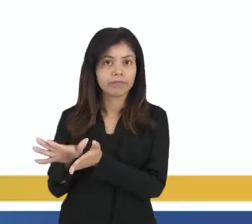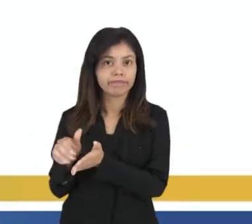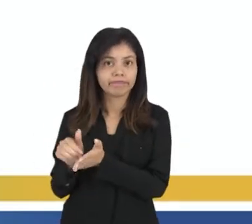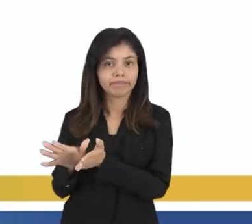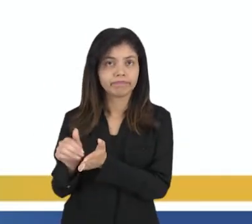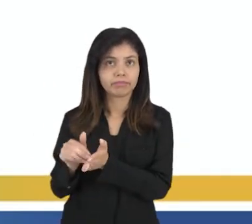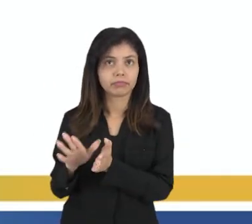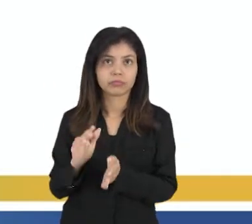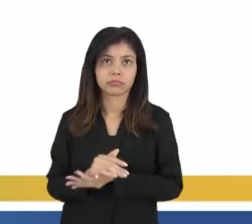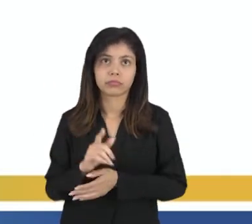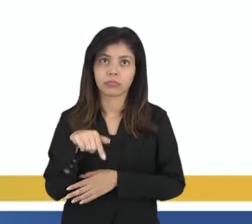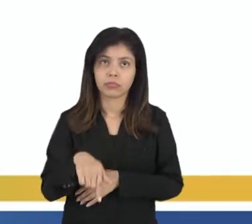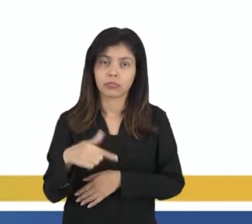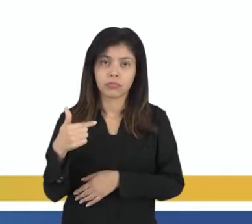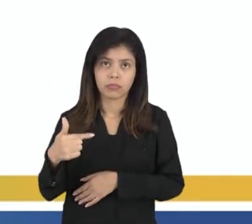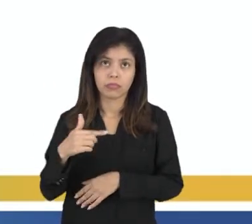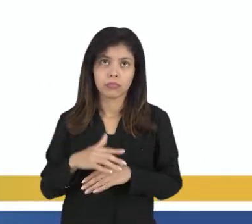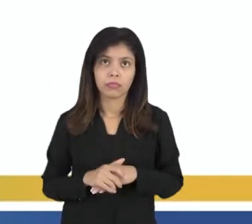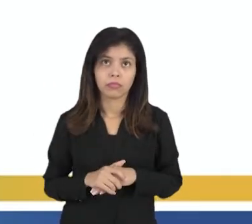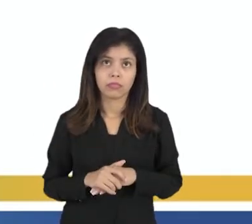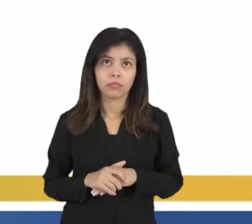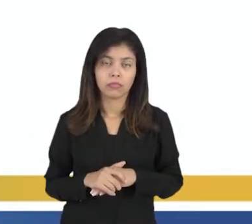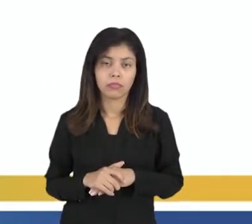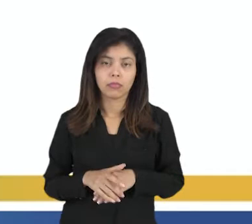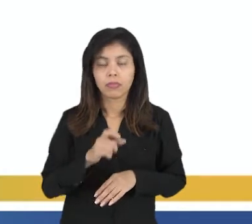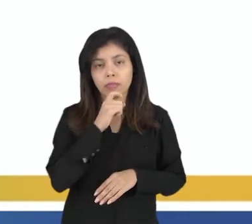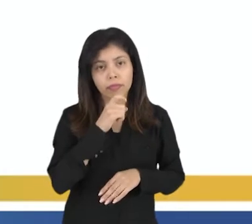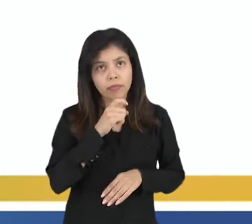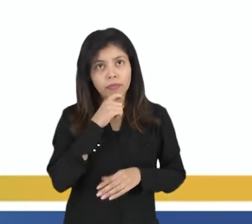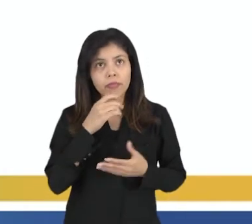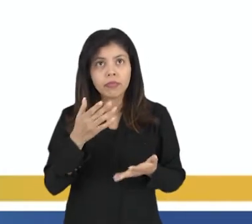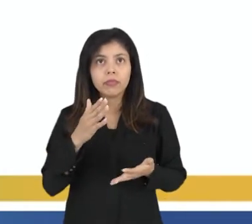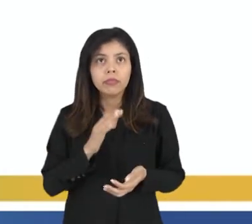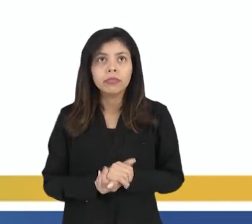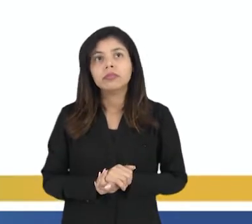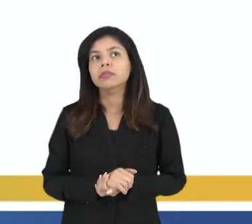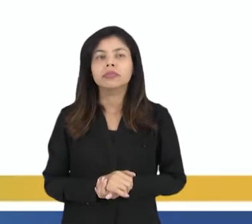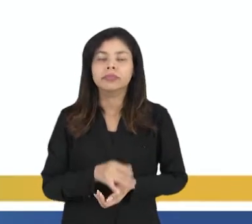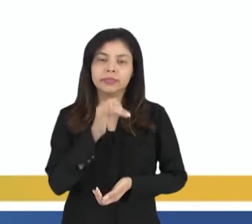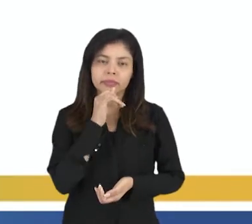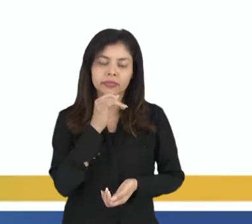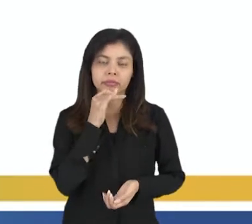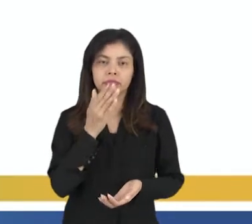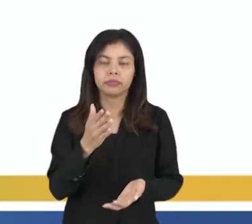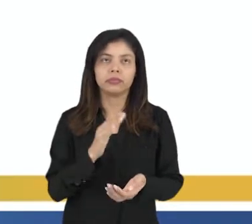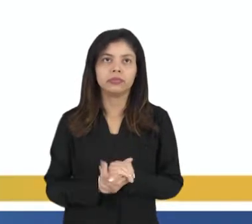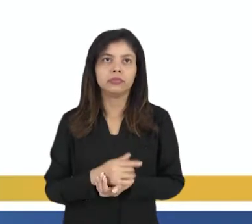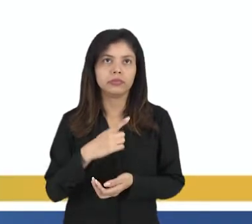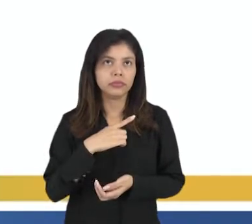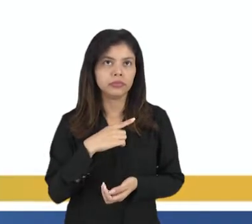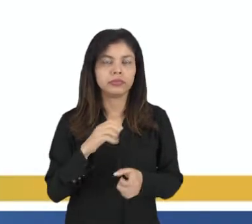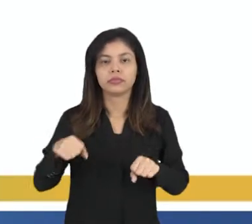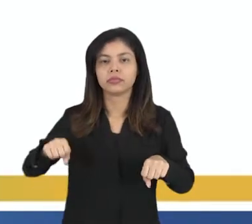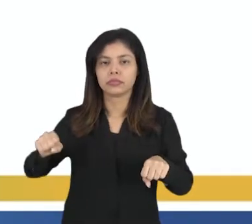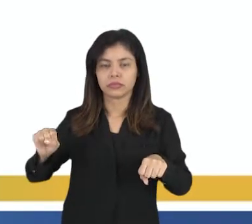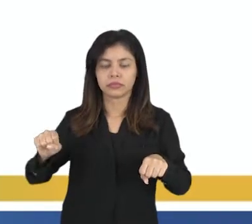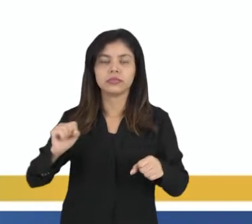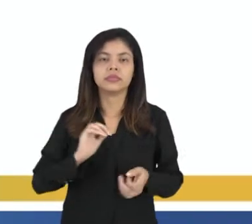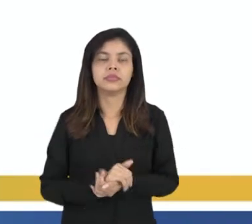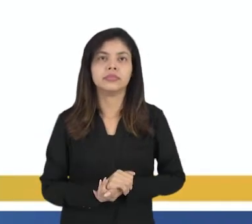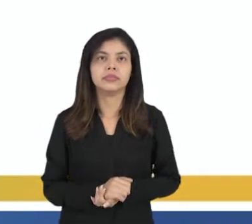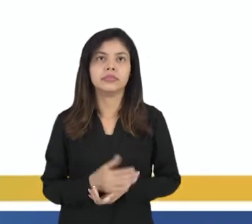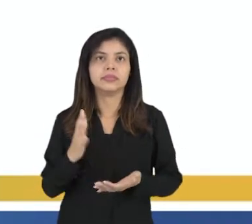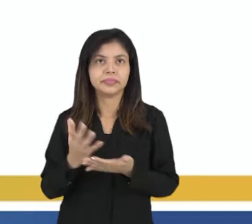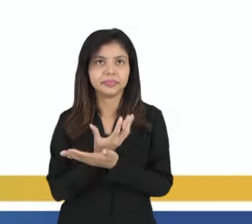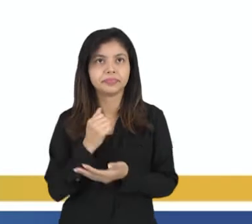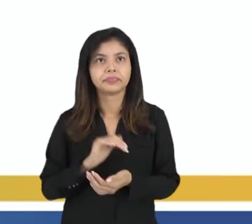desperdiçada, que a gente chama comumente de fonte de resfriamento. Por exemplo, ó, você tem aqui uma motinha, né? Peguei